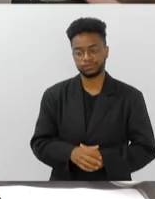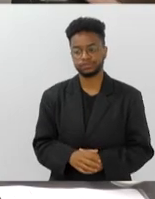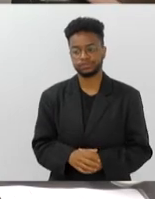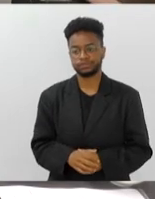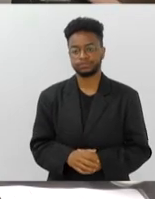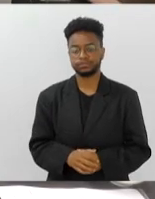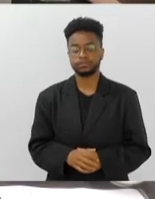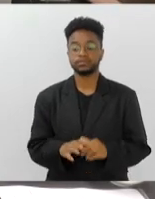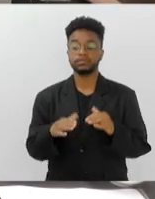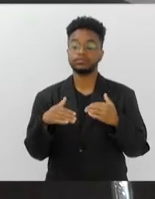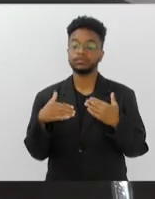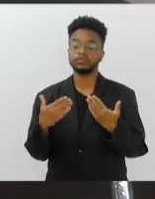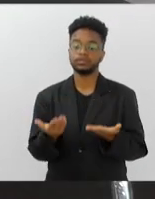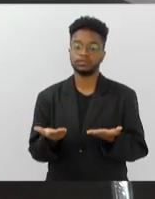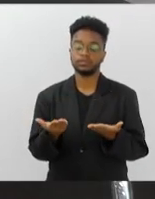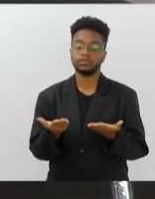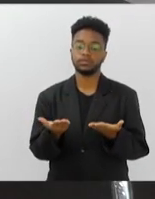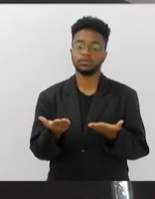então, este é